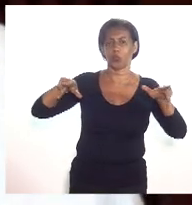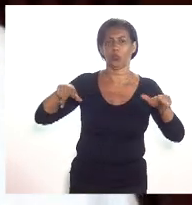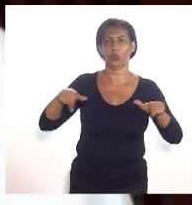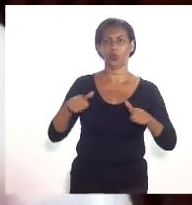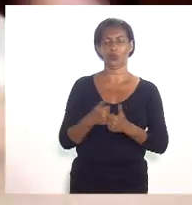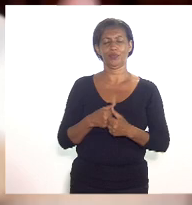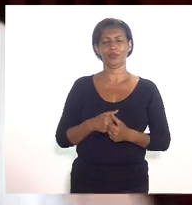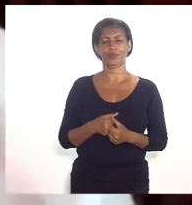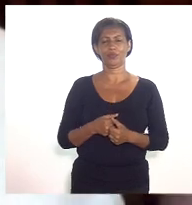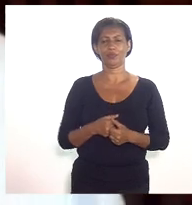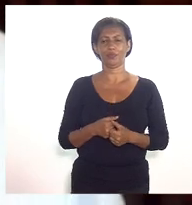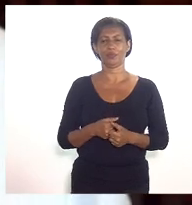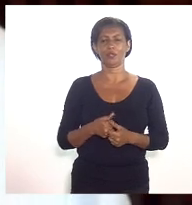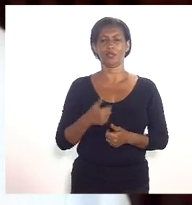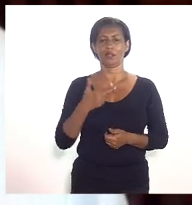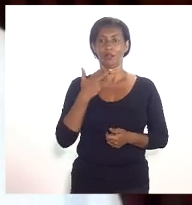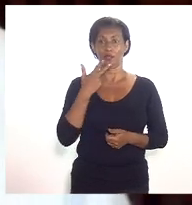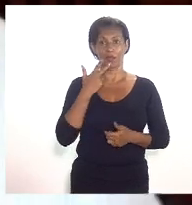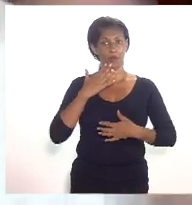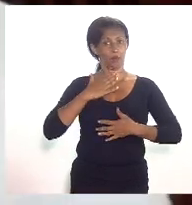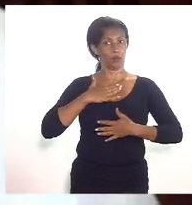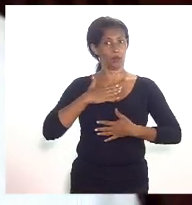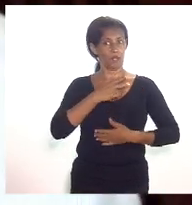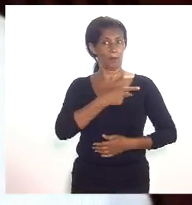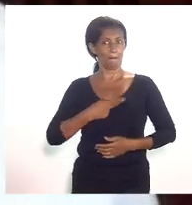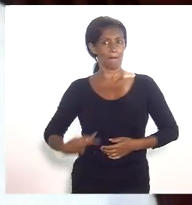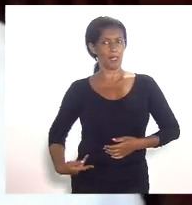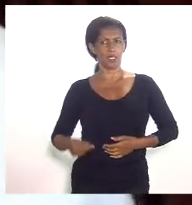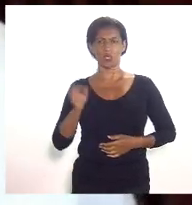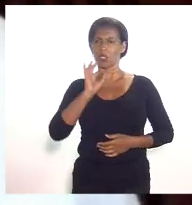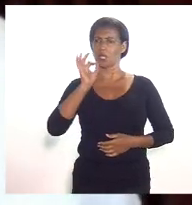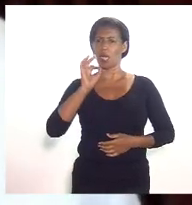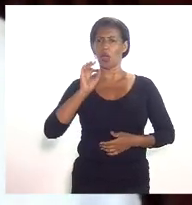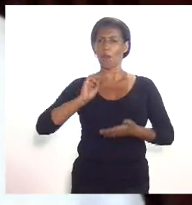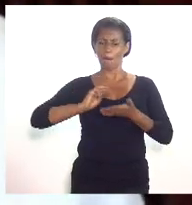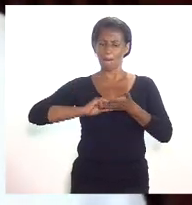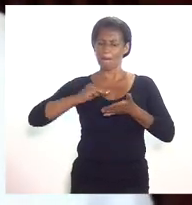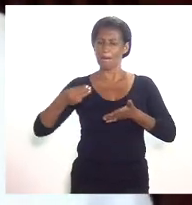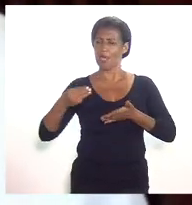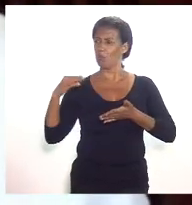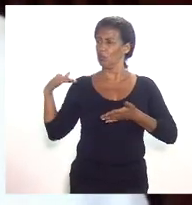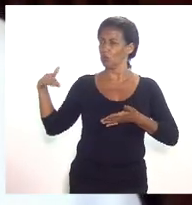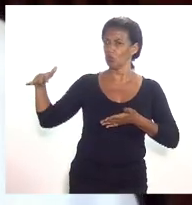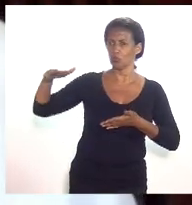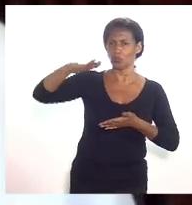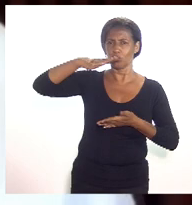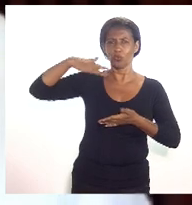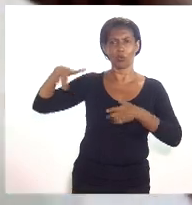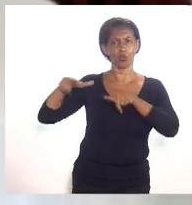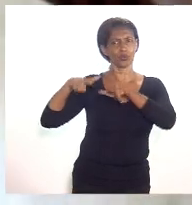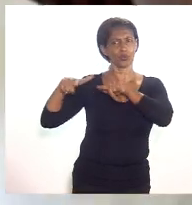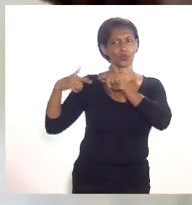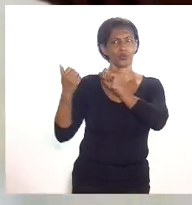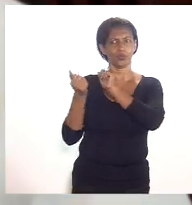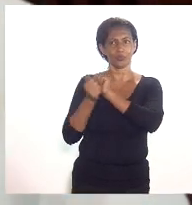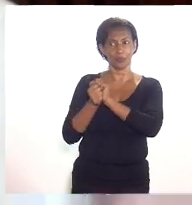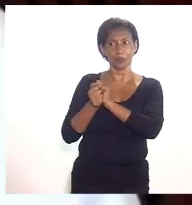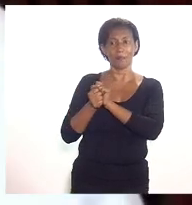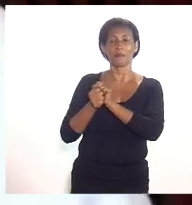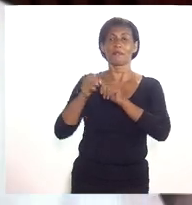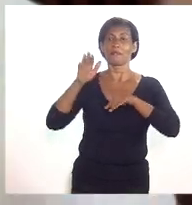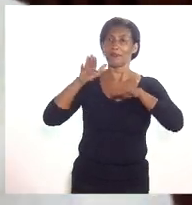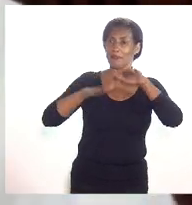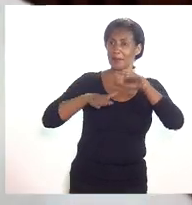foi feito. Dito isso, não por mim como presidente, mas por todos os membros aqui. Então, esse encaminhamento, mesmo acolhendo